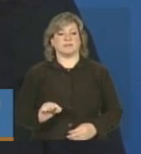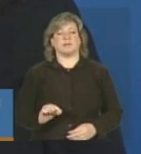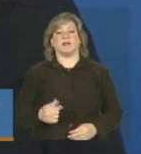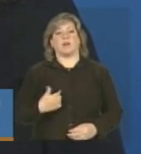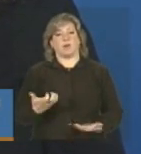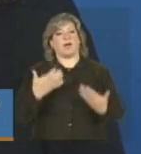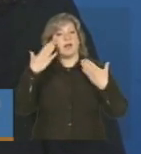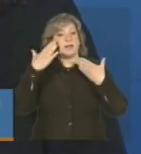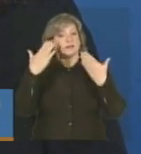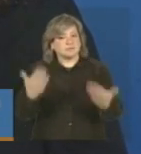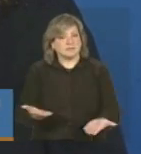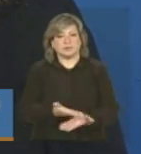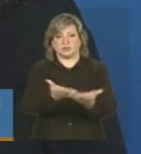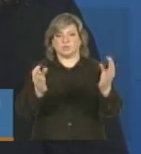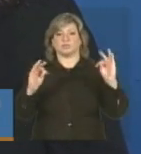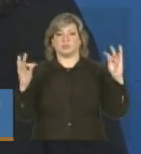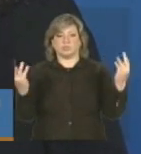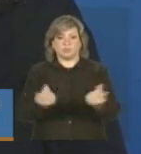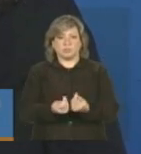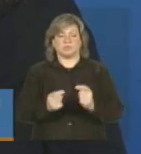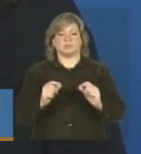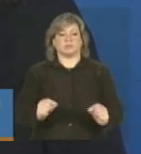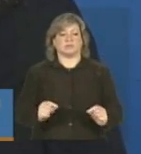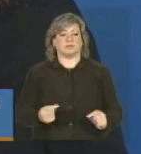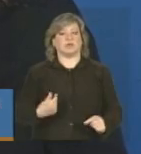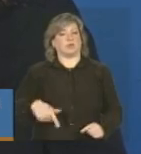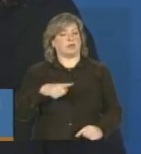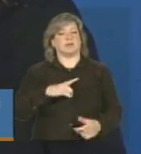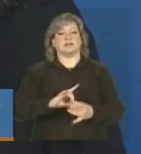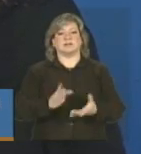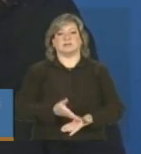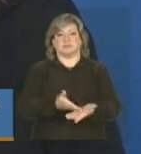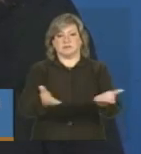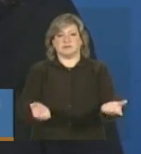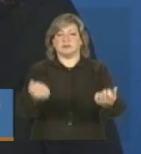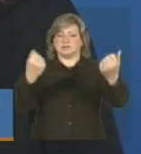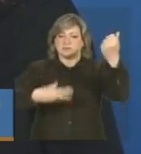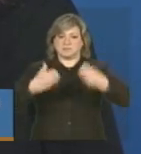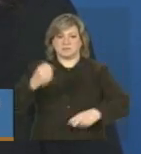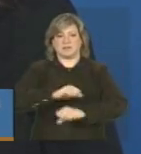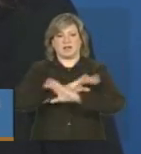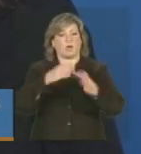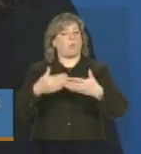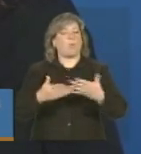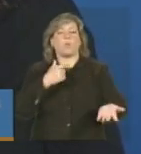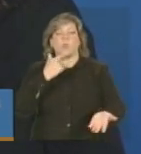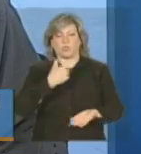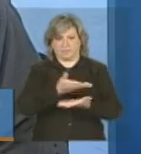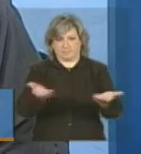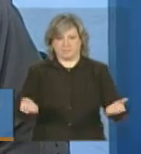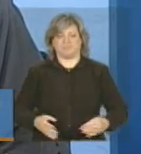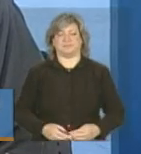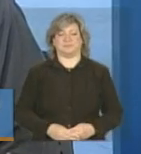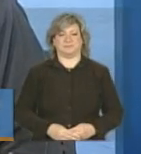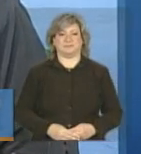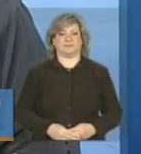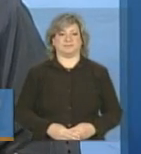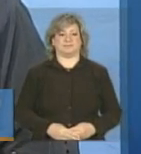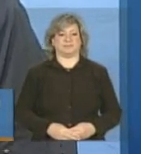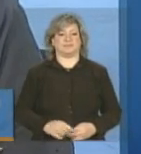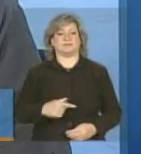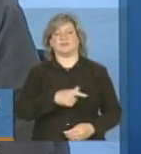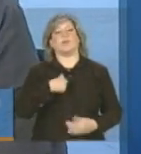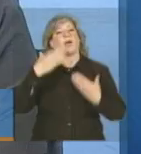eu agradeço a todos e estamos à disposição para o esclarecimento de quaisquer dúvidas. Um abraço. Agradeço muito a vocês